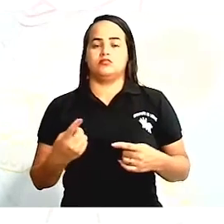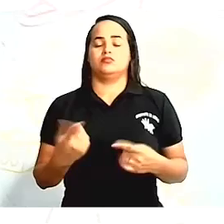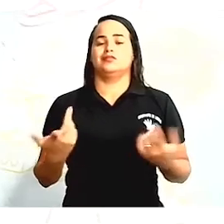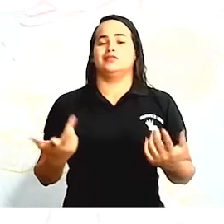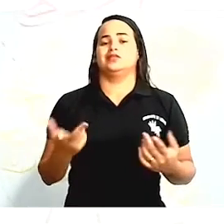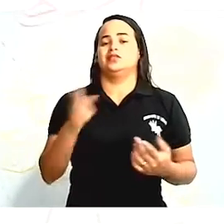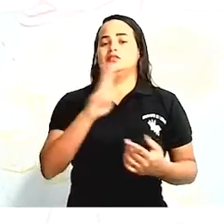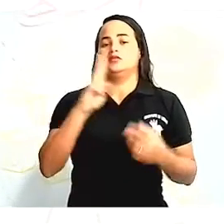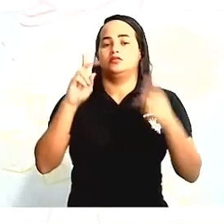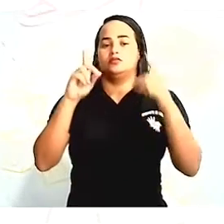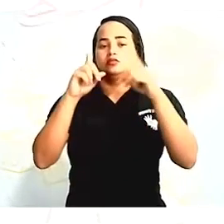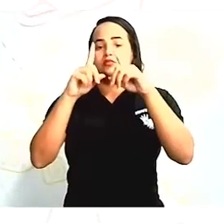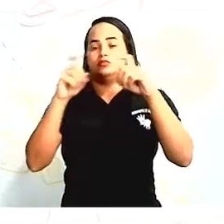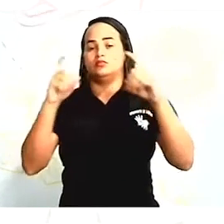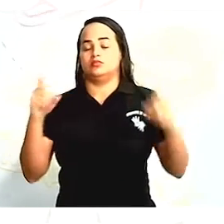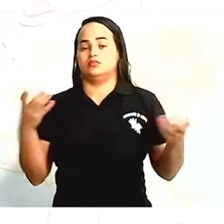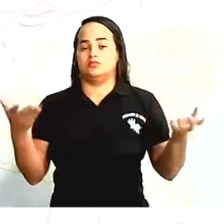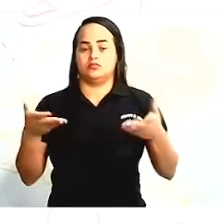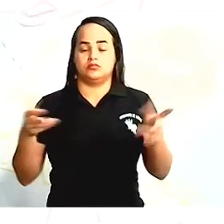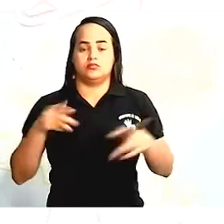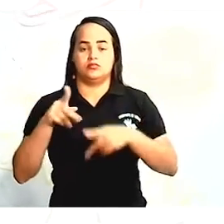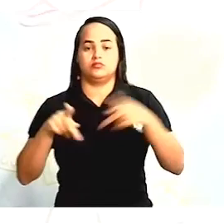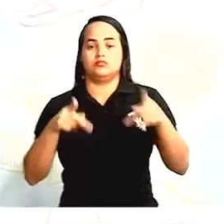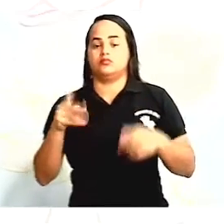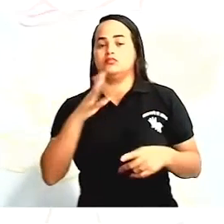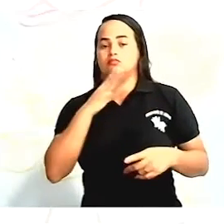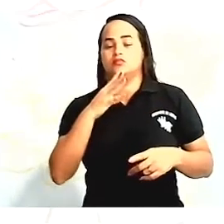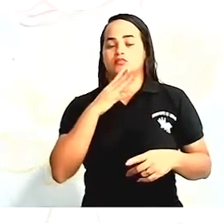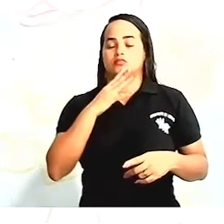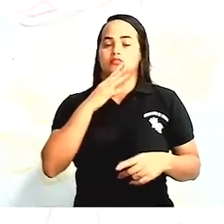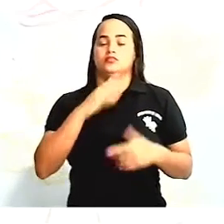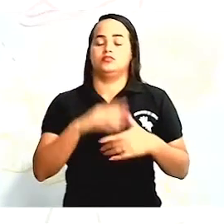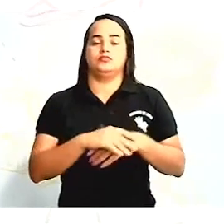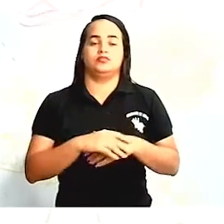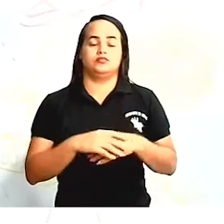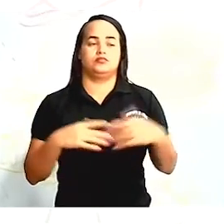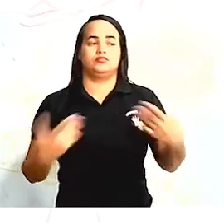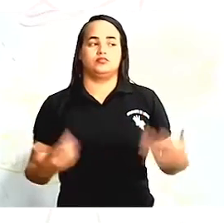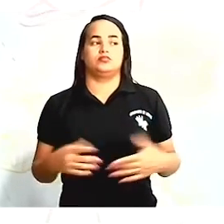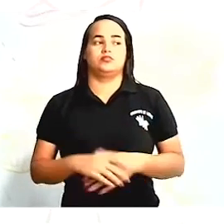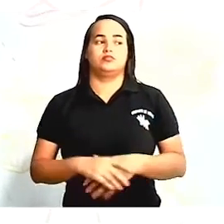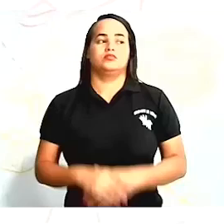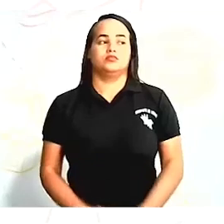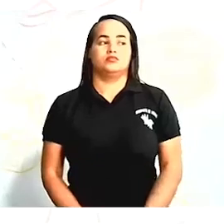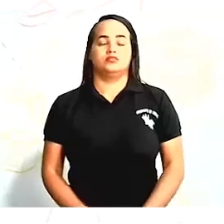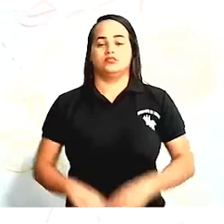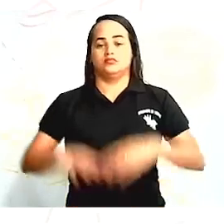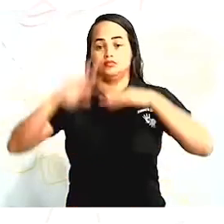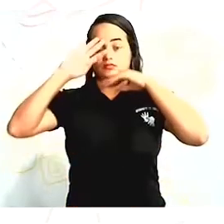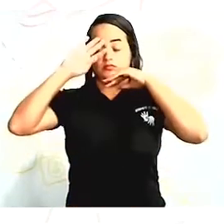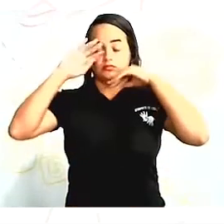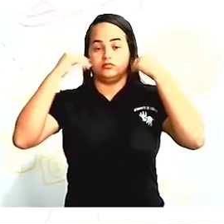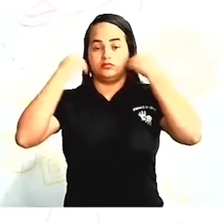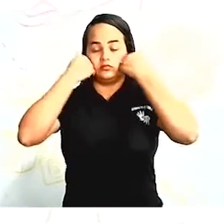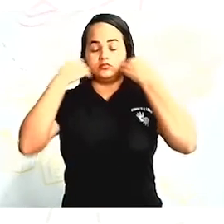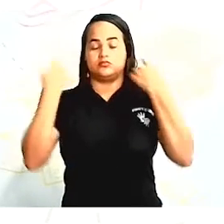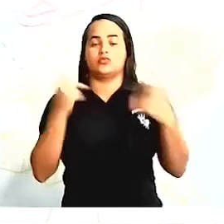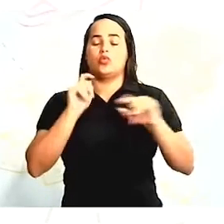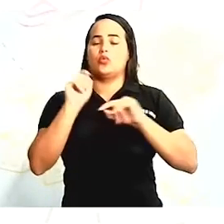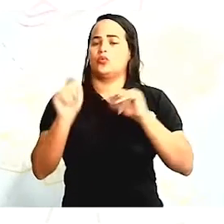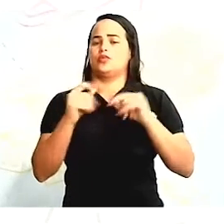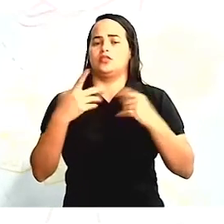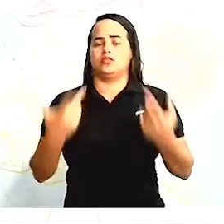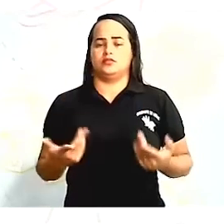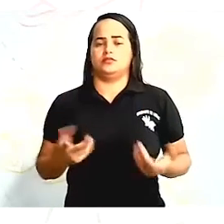coisa mais difícil. Vamos agora, popularmente, como seriam esses sintomas da AIDS. Vamos lá. Febre persistente. O que é uma febre